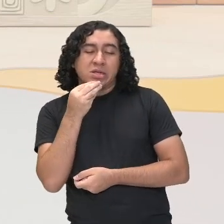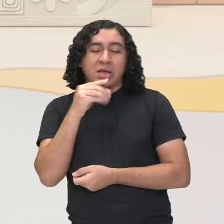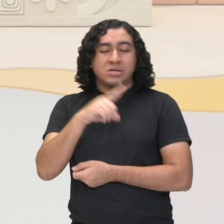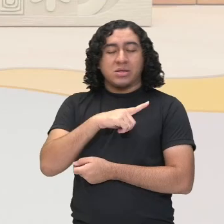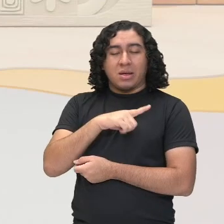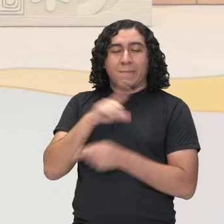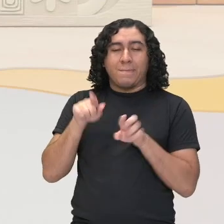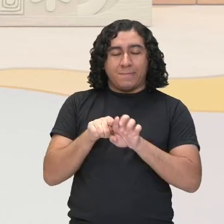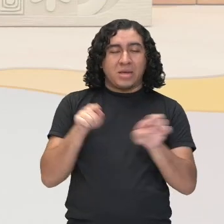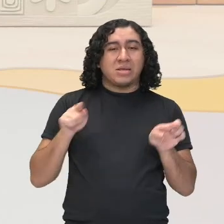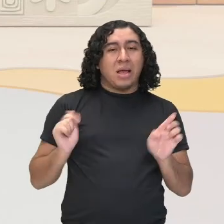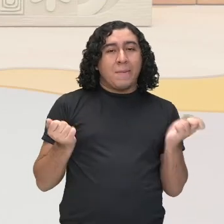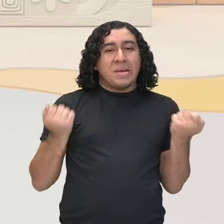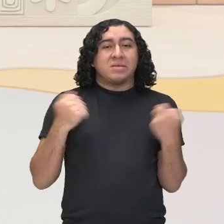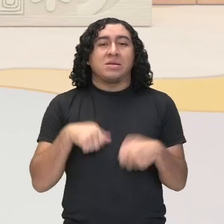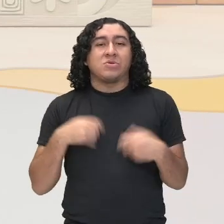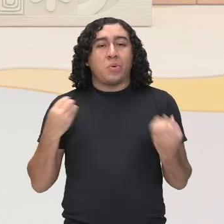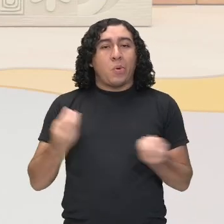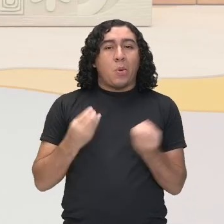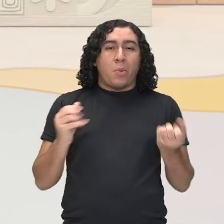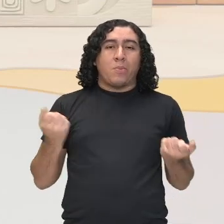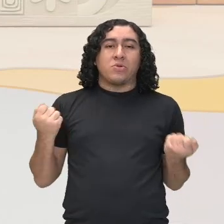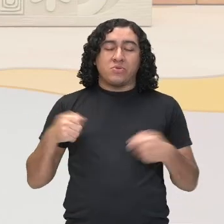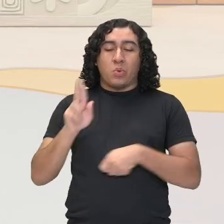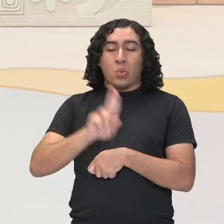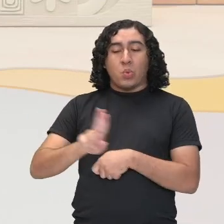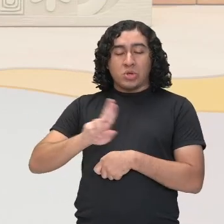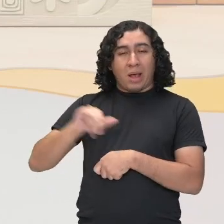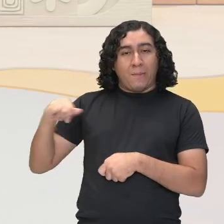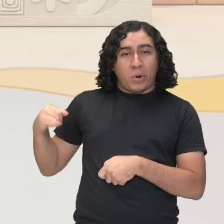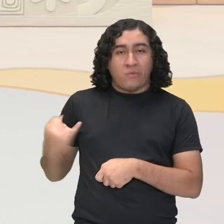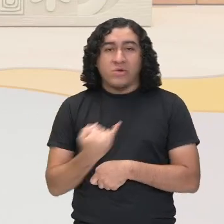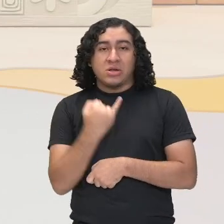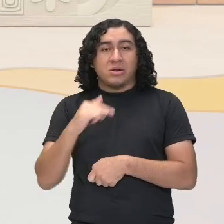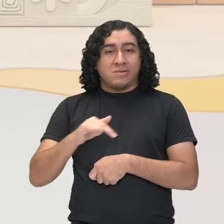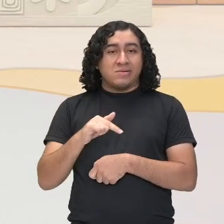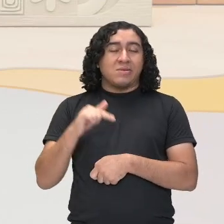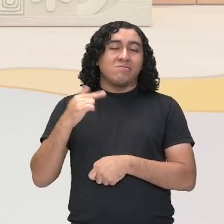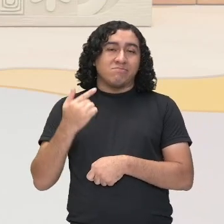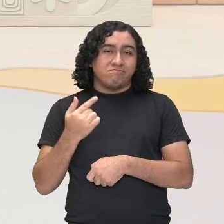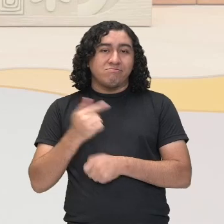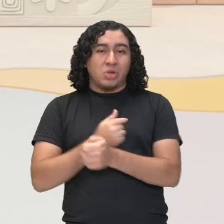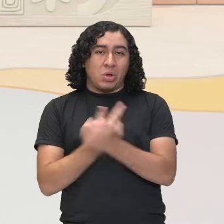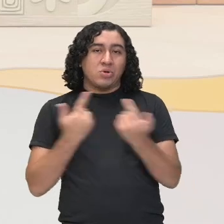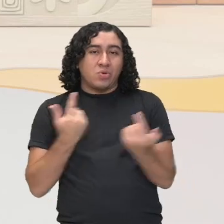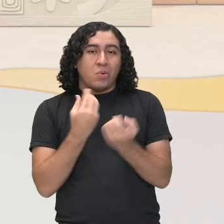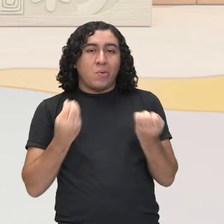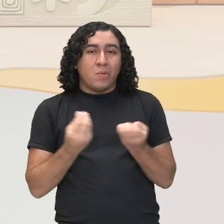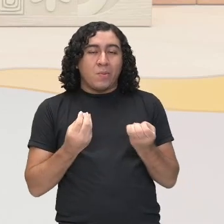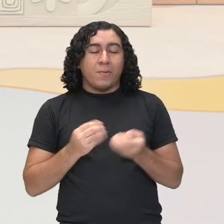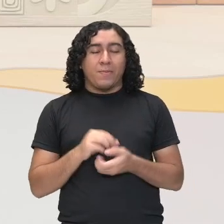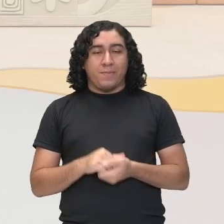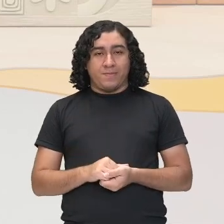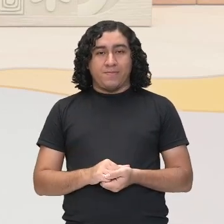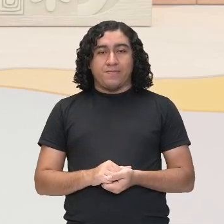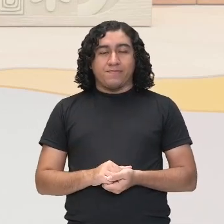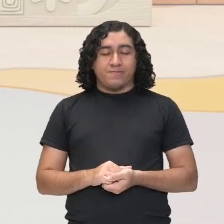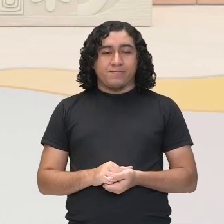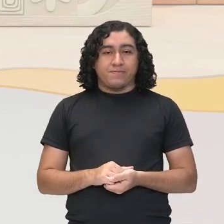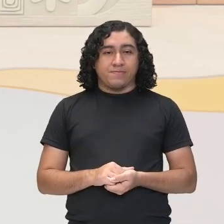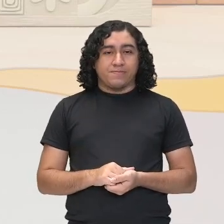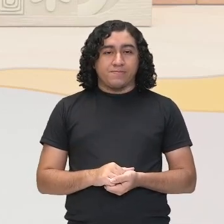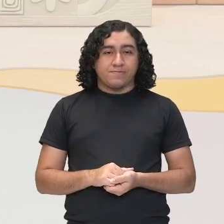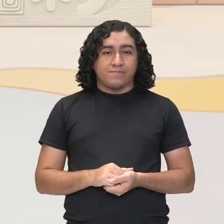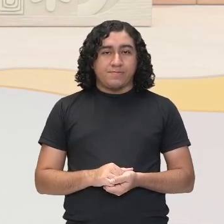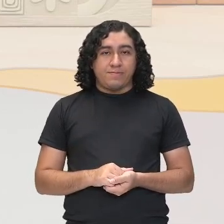a capacidade para eu acabar ali aproveitando da melhor forma possível esta oportunidade. O